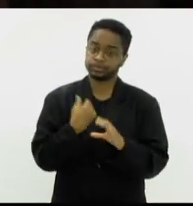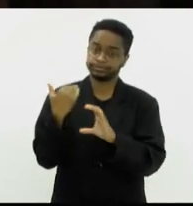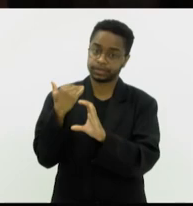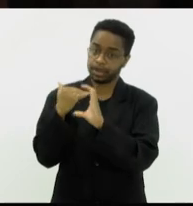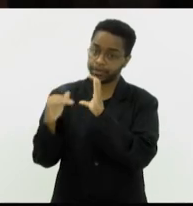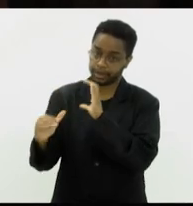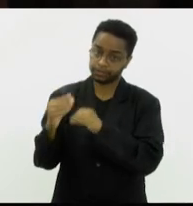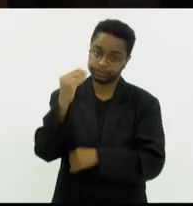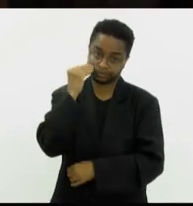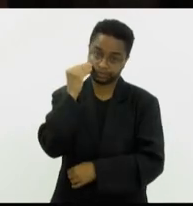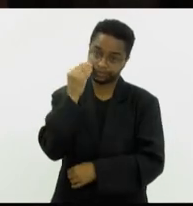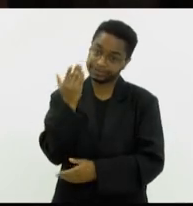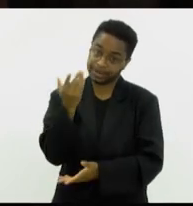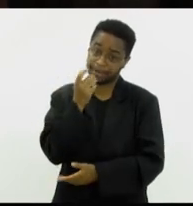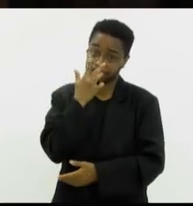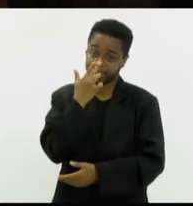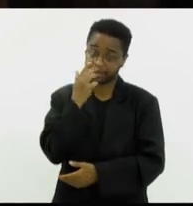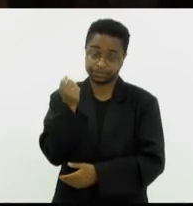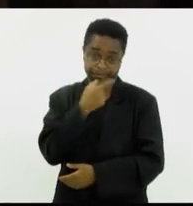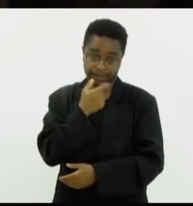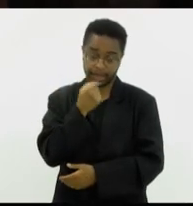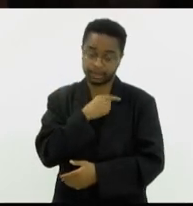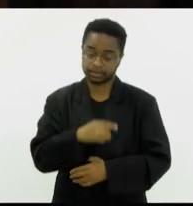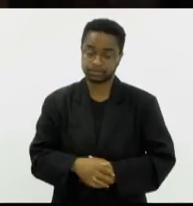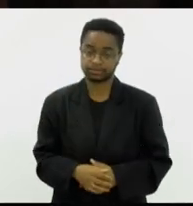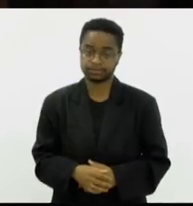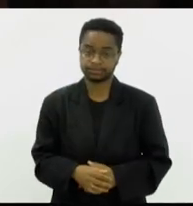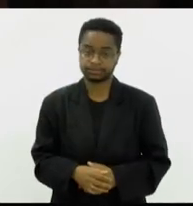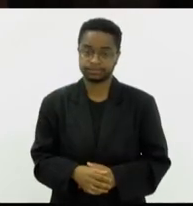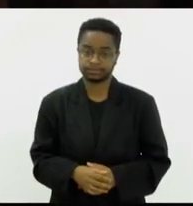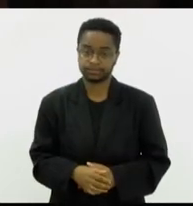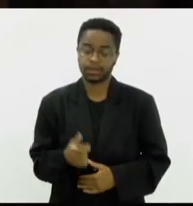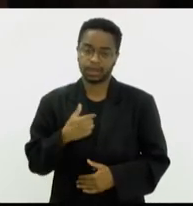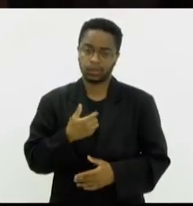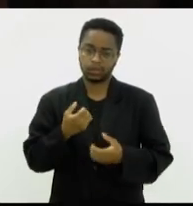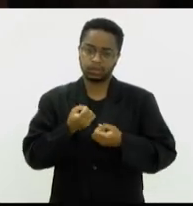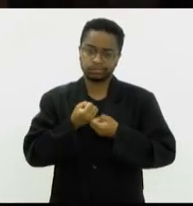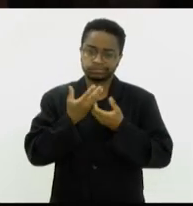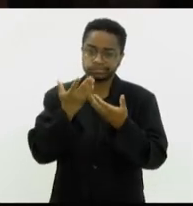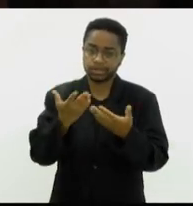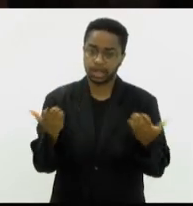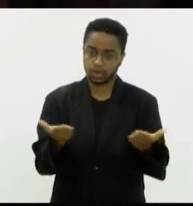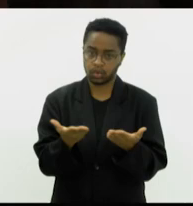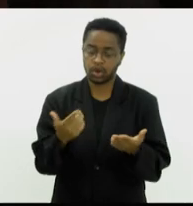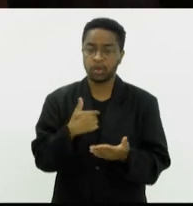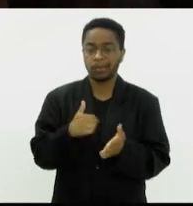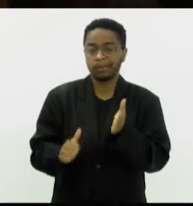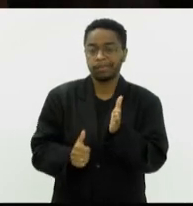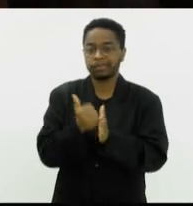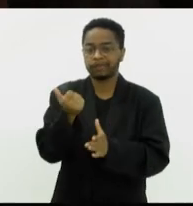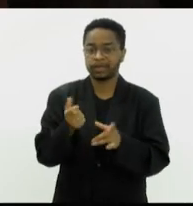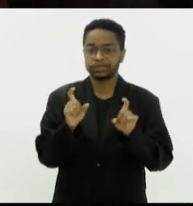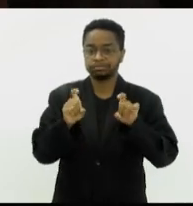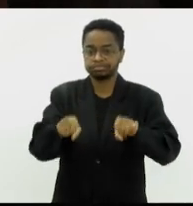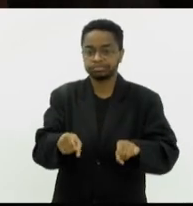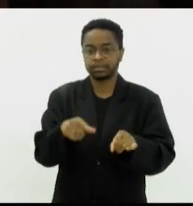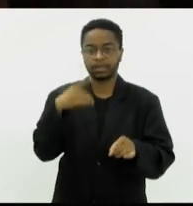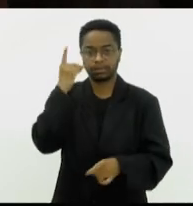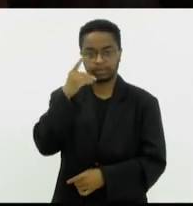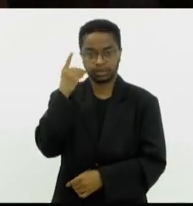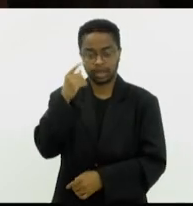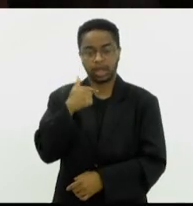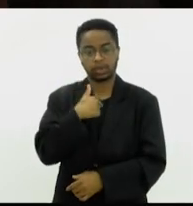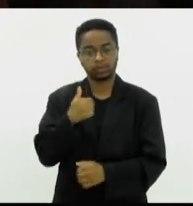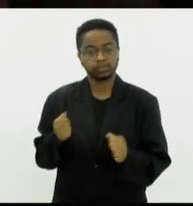né Parece até piada deixa eu só é até um desabafo agora eu sou uma deputada de primeiro mandato acabei Abraçando a